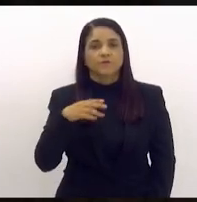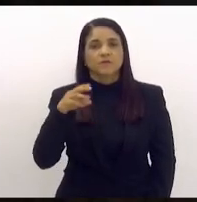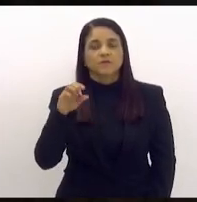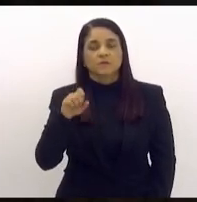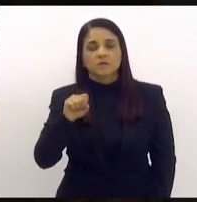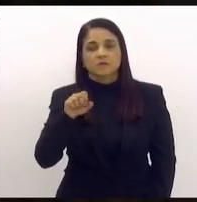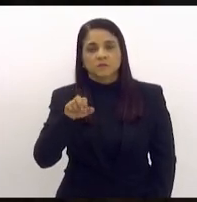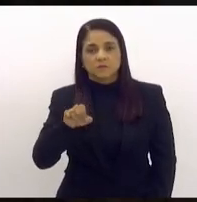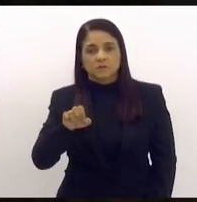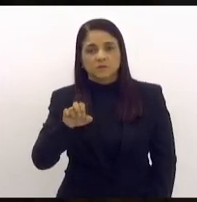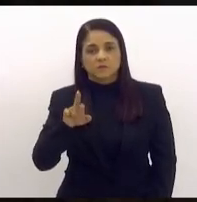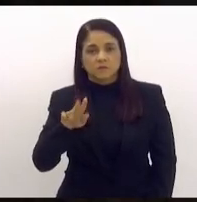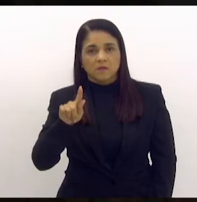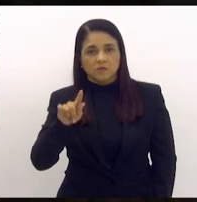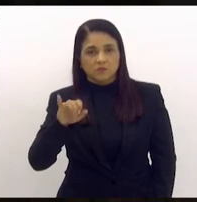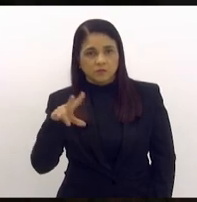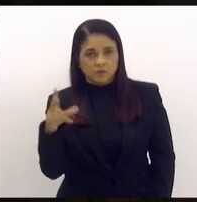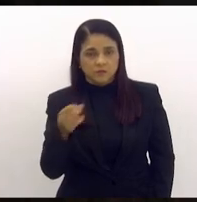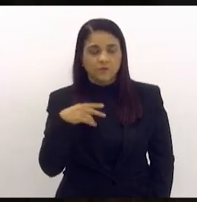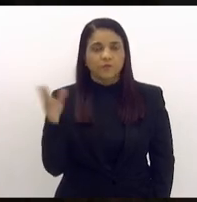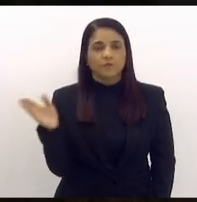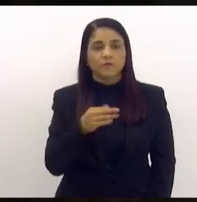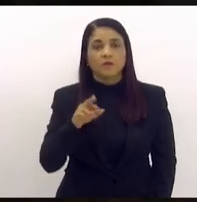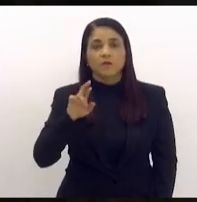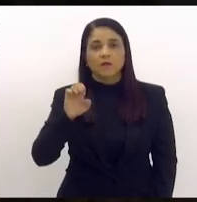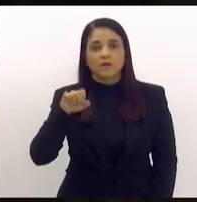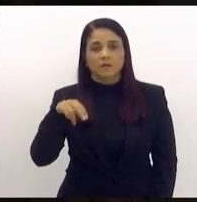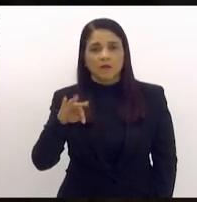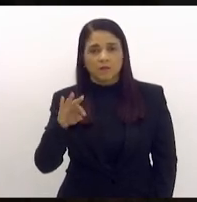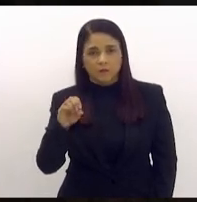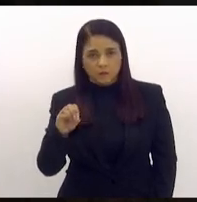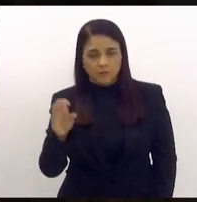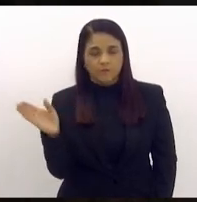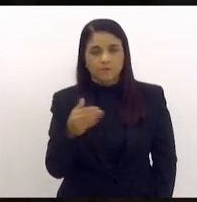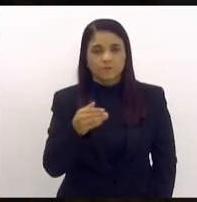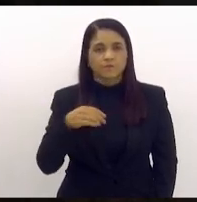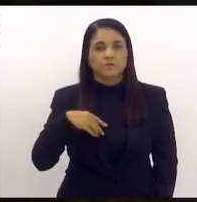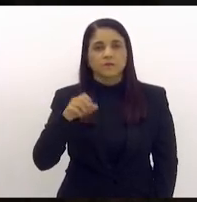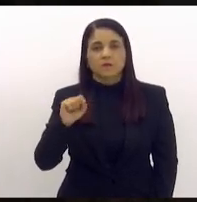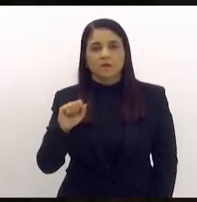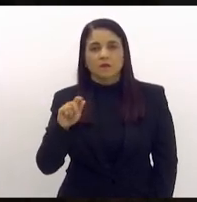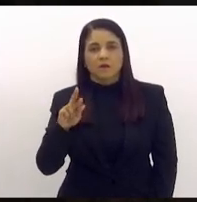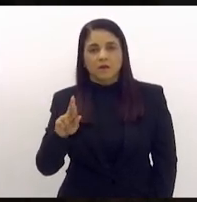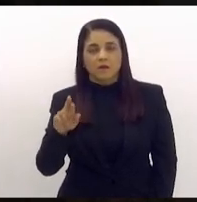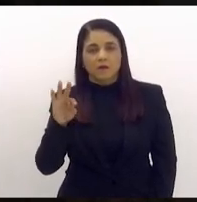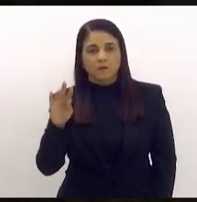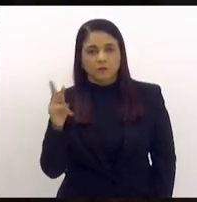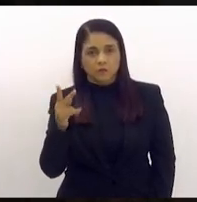Serginho, deputado Renato Miranda, deputado Arthur Monteiro,